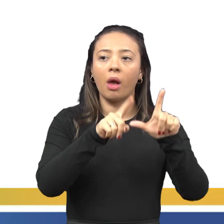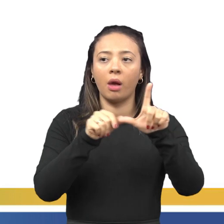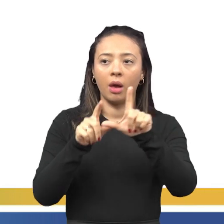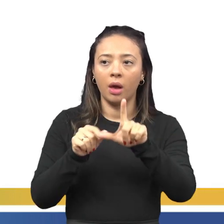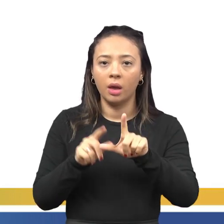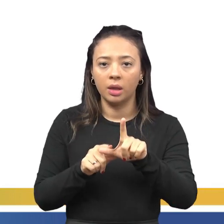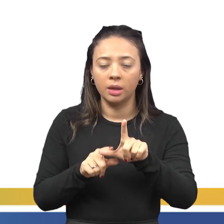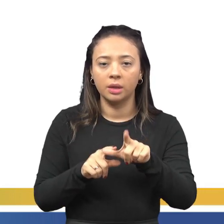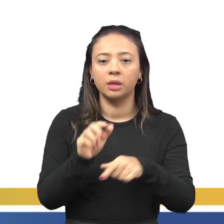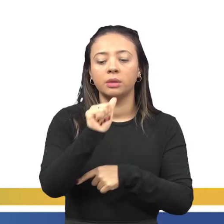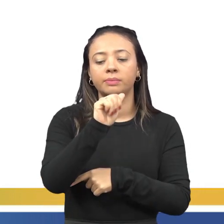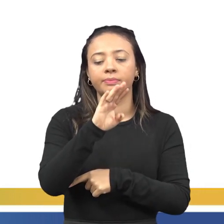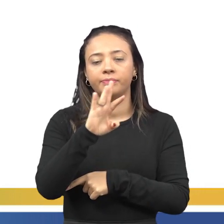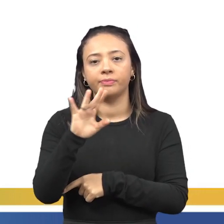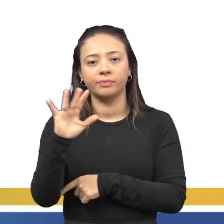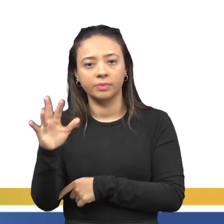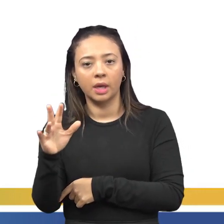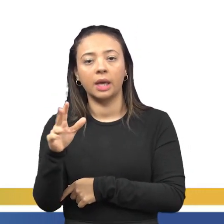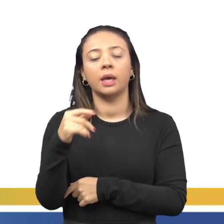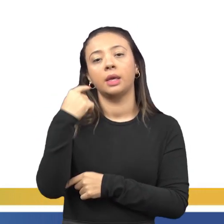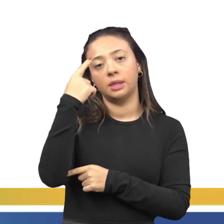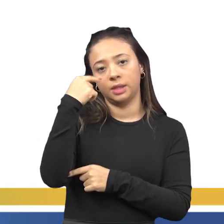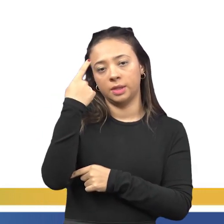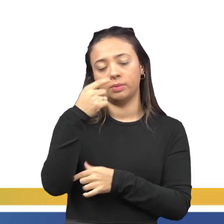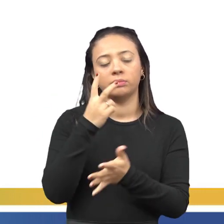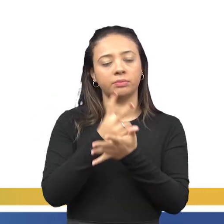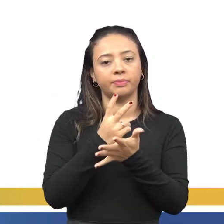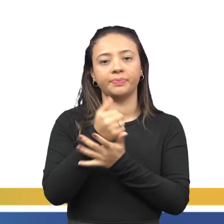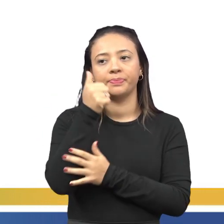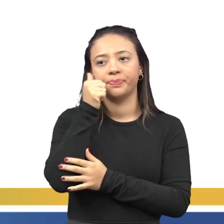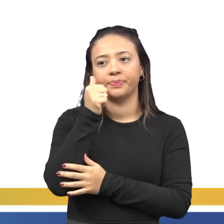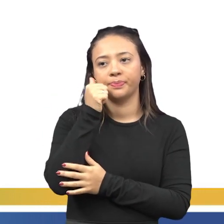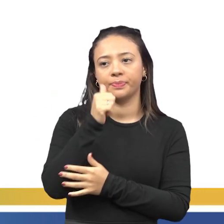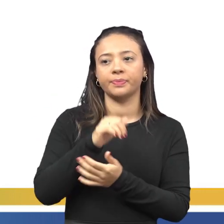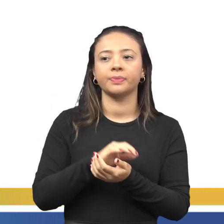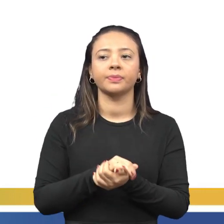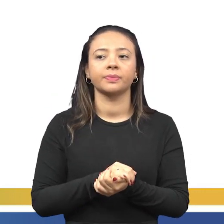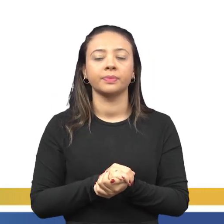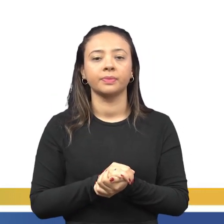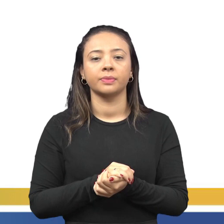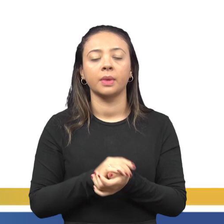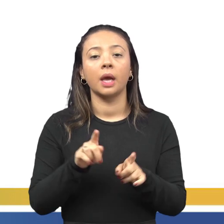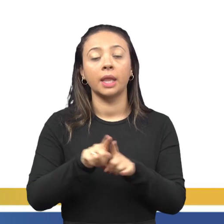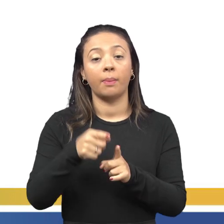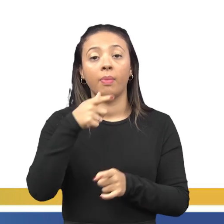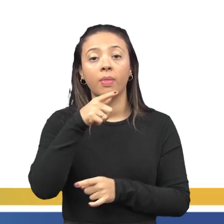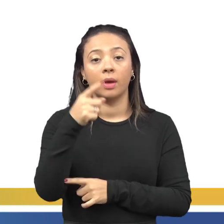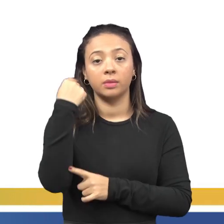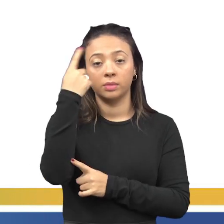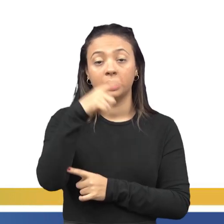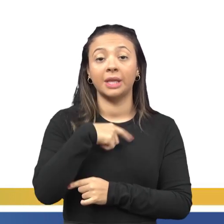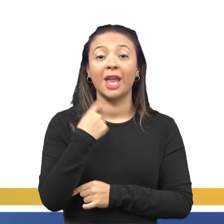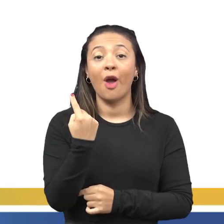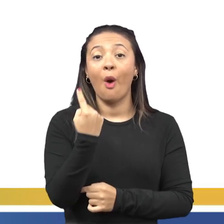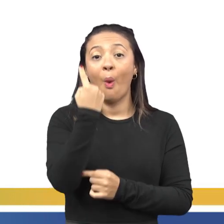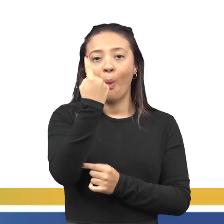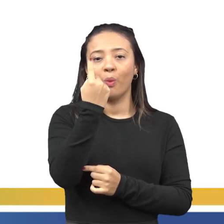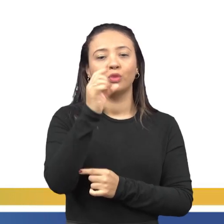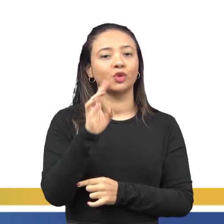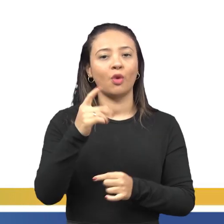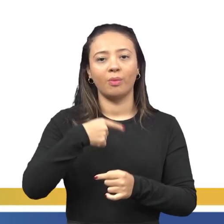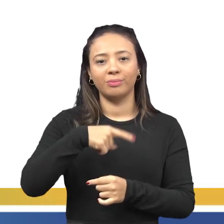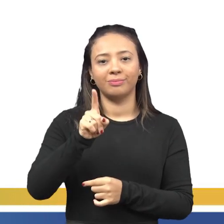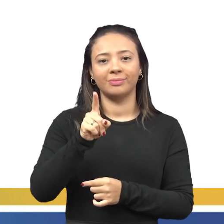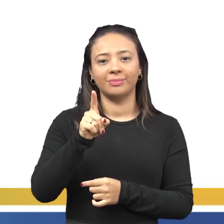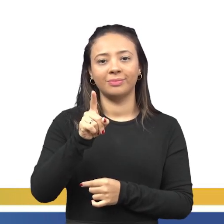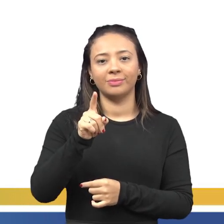espanhol são femininas, como vimos aí, ó. La A, la B, la C. E na língua espanhola só existe um tipo de acento ortográfico,